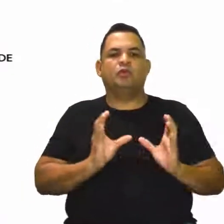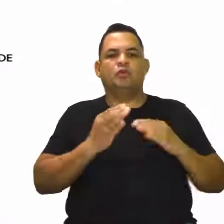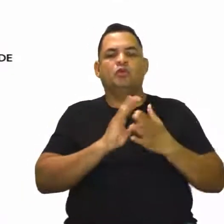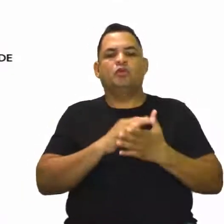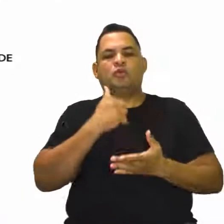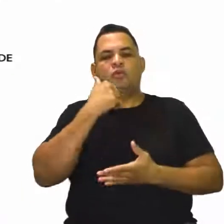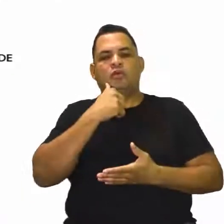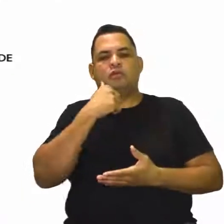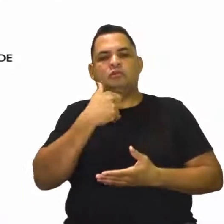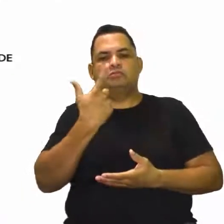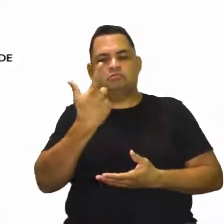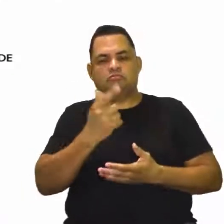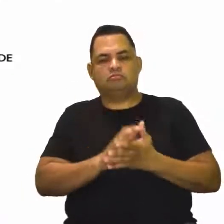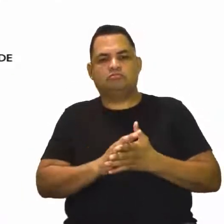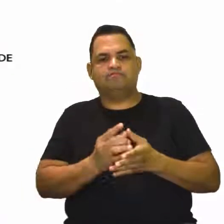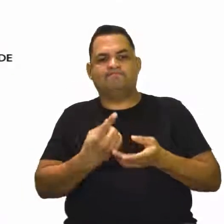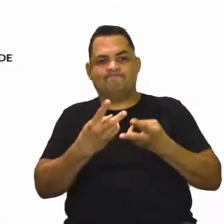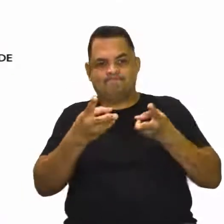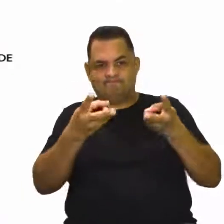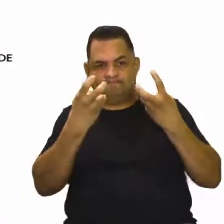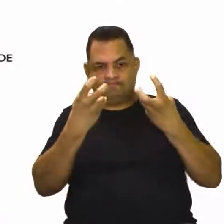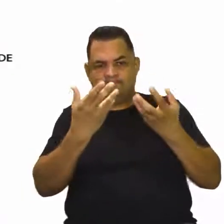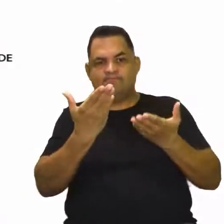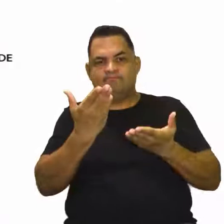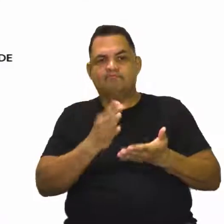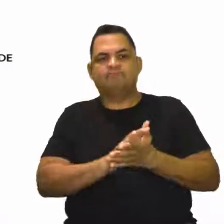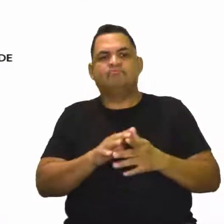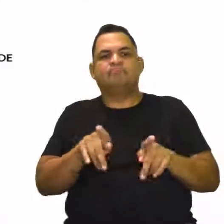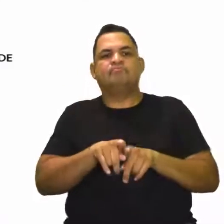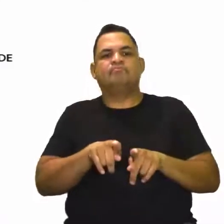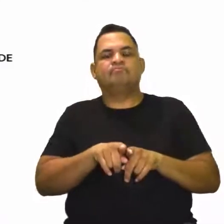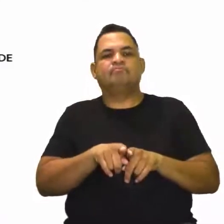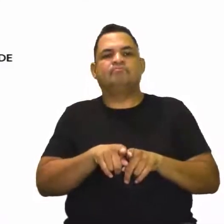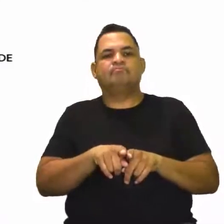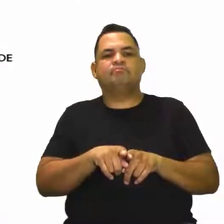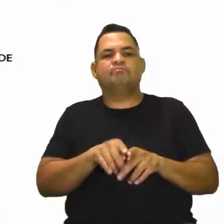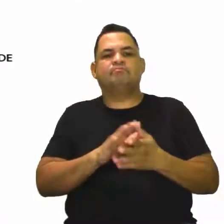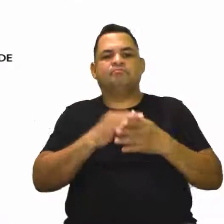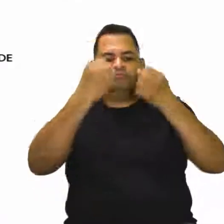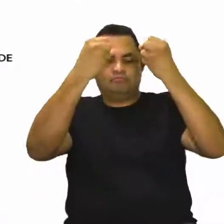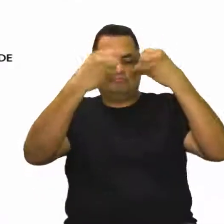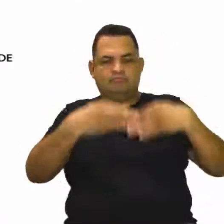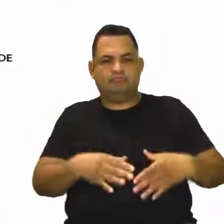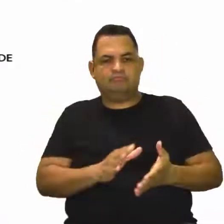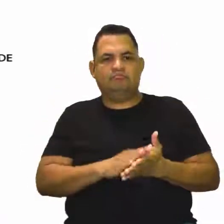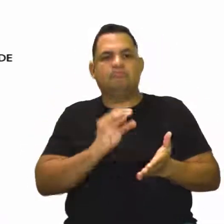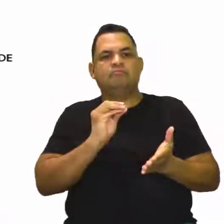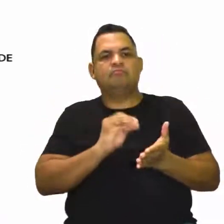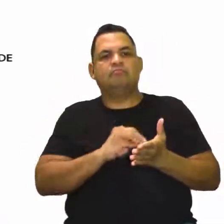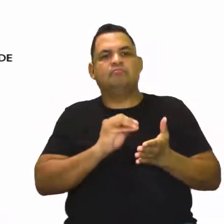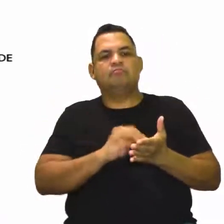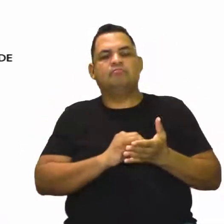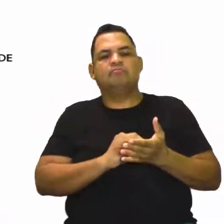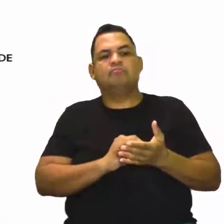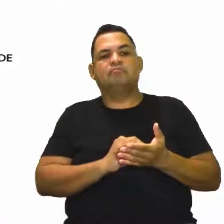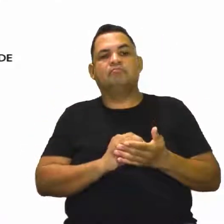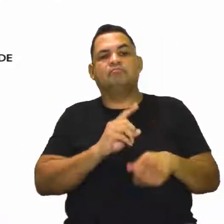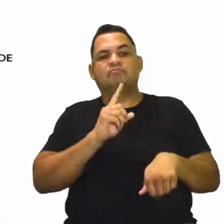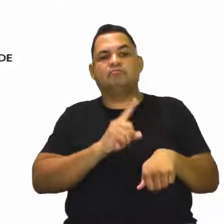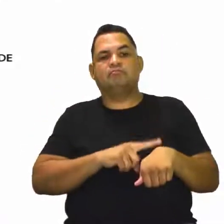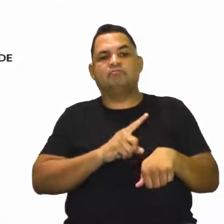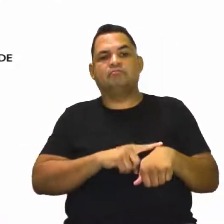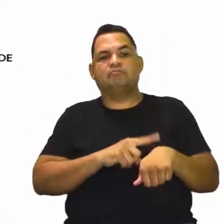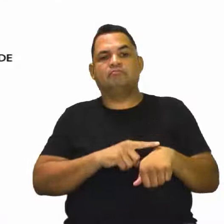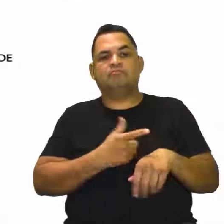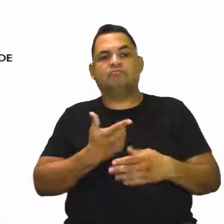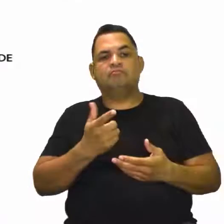feminino, a gente percebe também que a maior porcentagem também justifica aqui a questão do tempo, né? E aí a